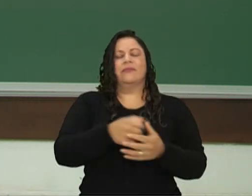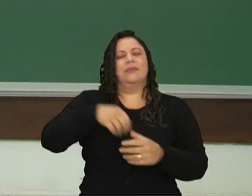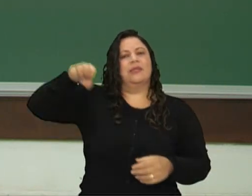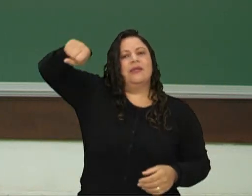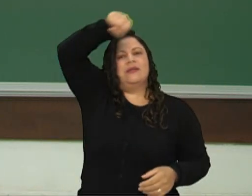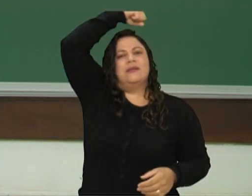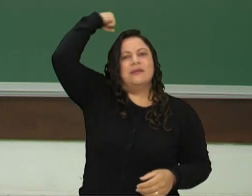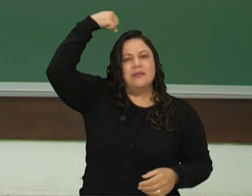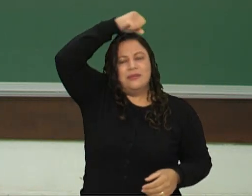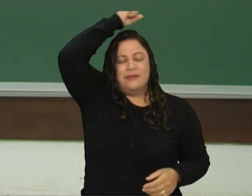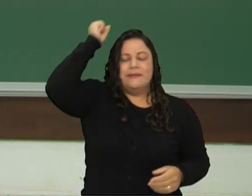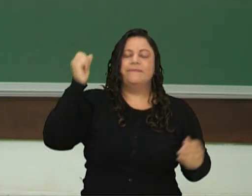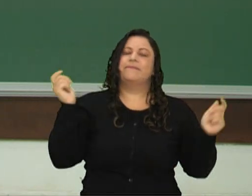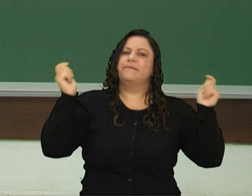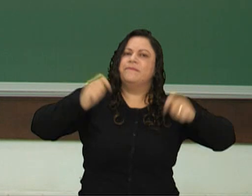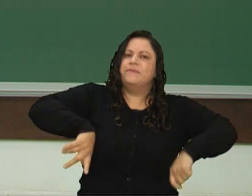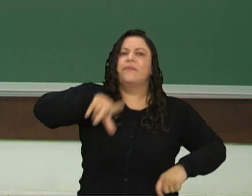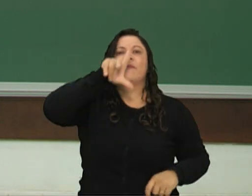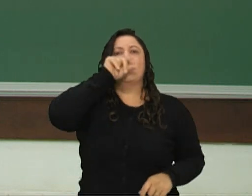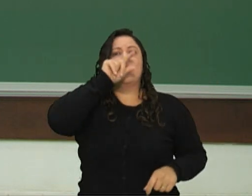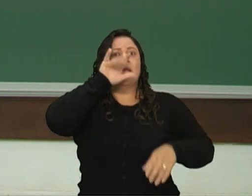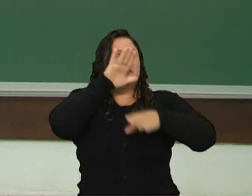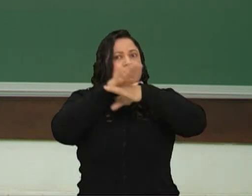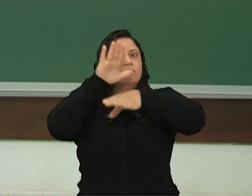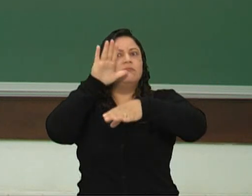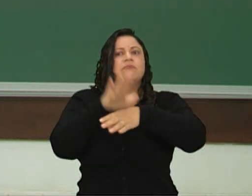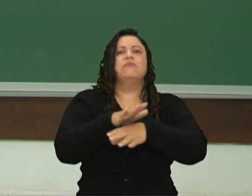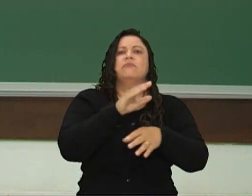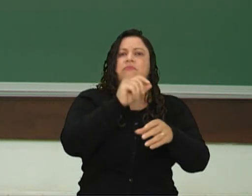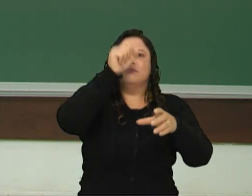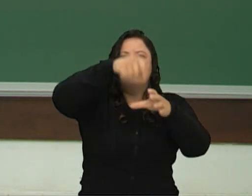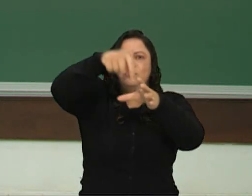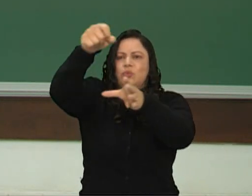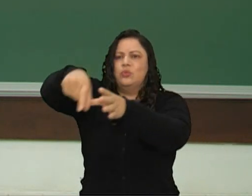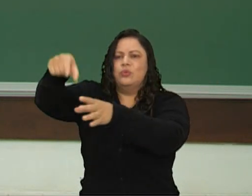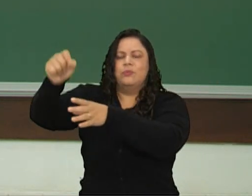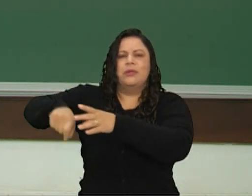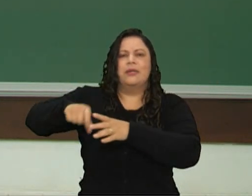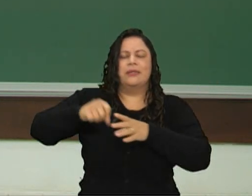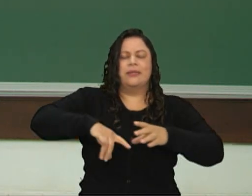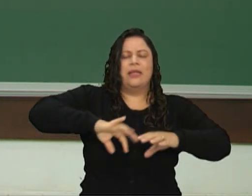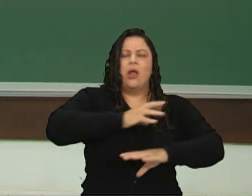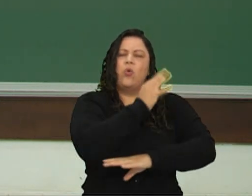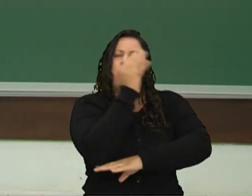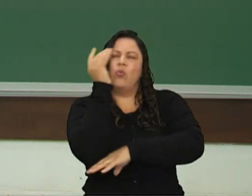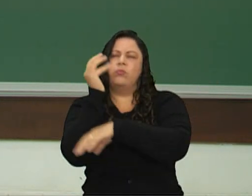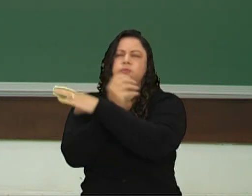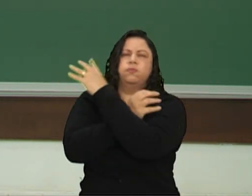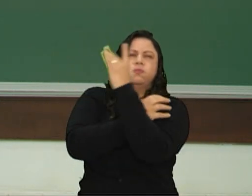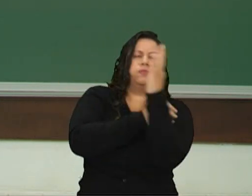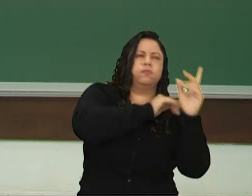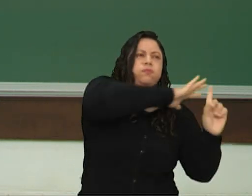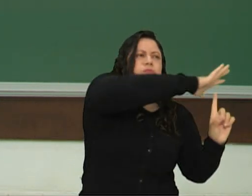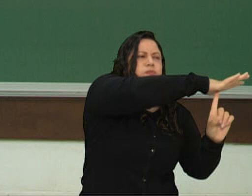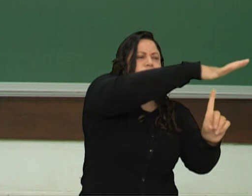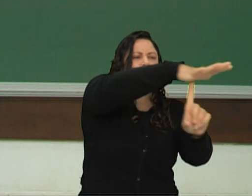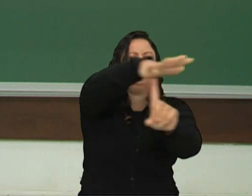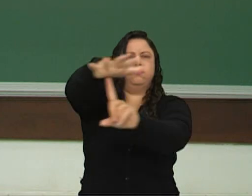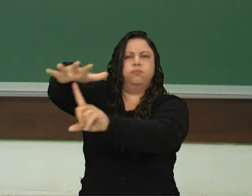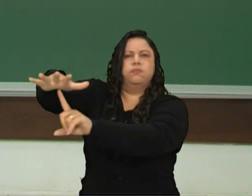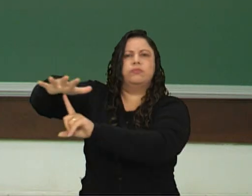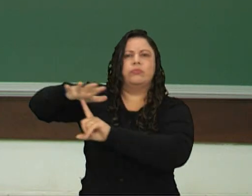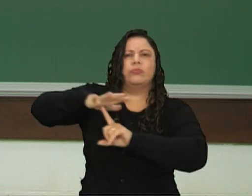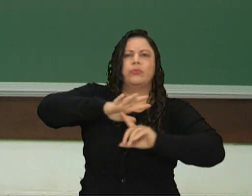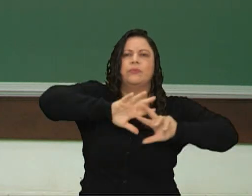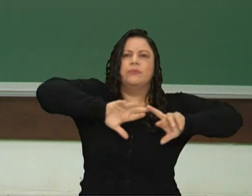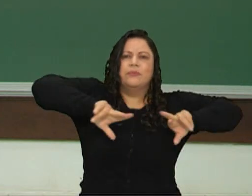que ajuda a perpetuar a espécie, a gralha azul, e a araucária, que é a floresta de pinheiros que nos dá o pinhão. Inclusive